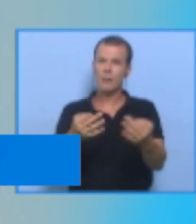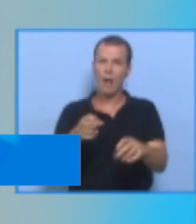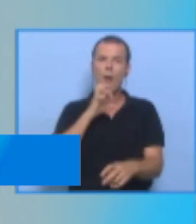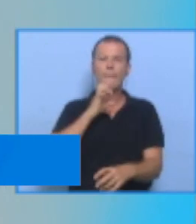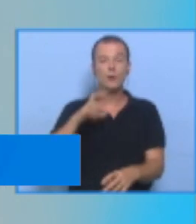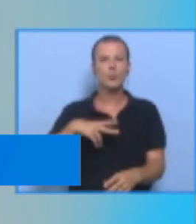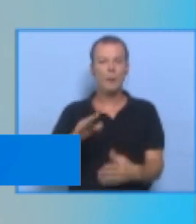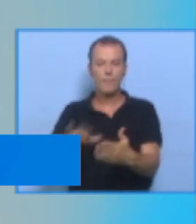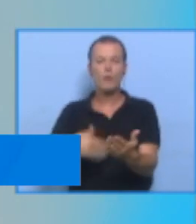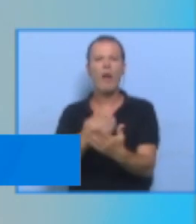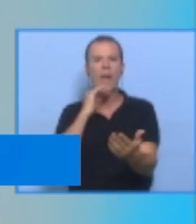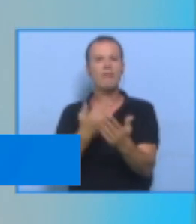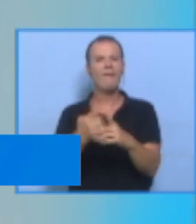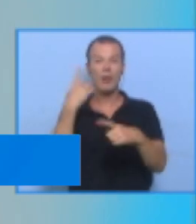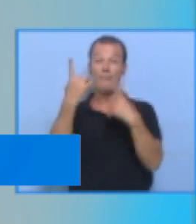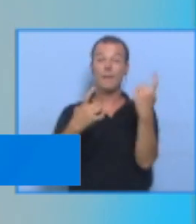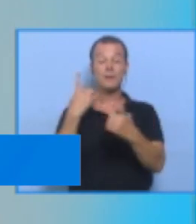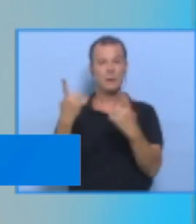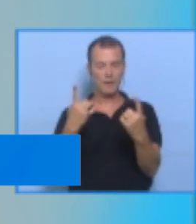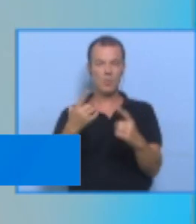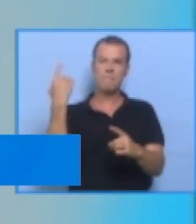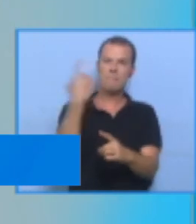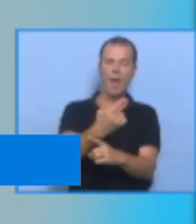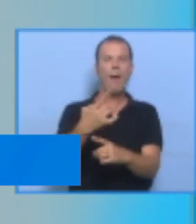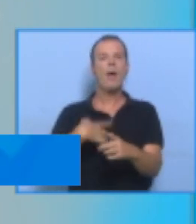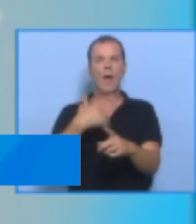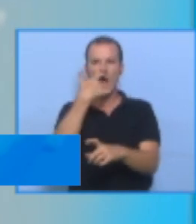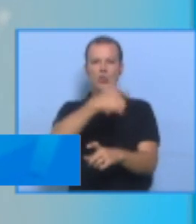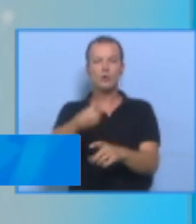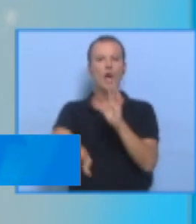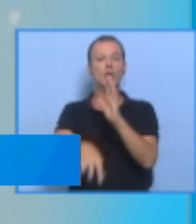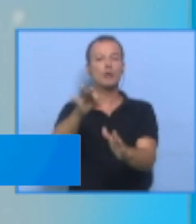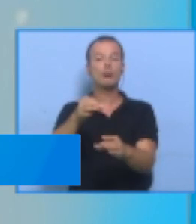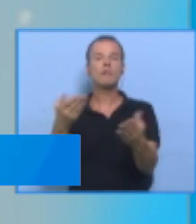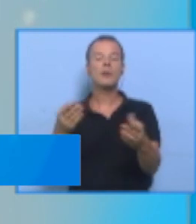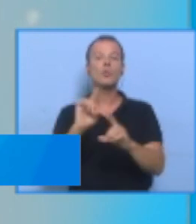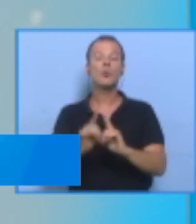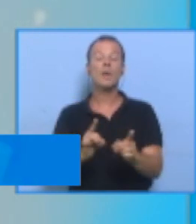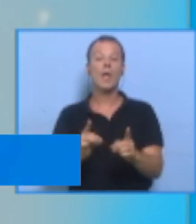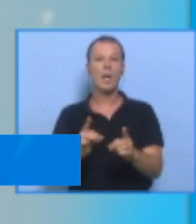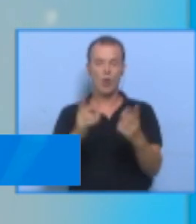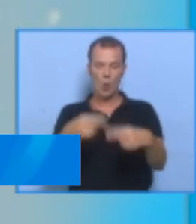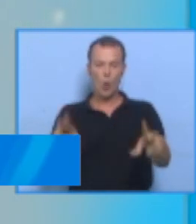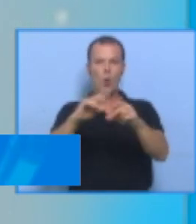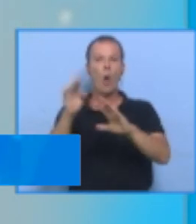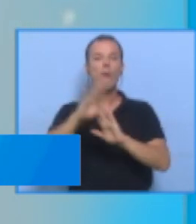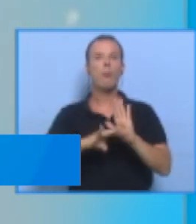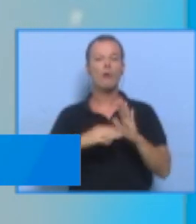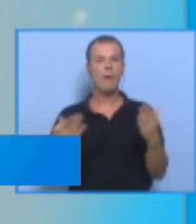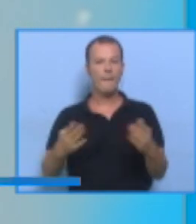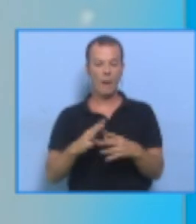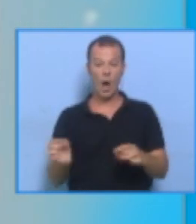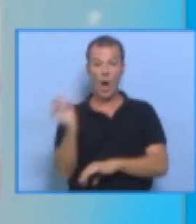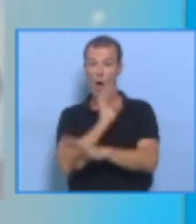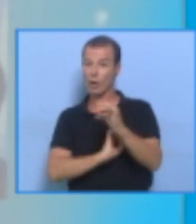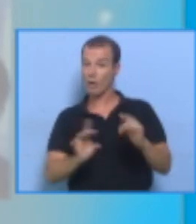eram sobretudo dar linhas de reflexão às pessoas para escolherem aquilo que seria o novo programa da